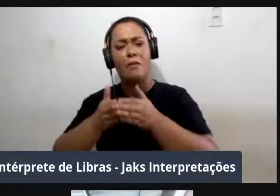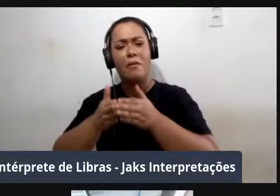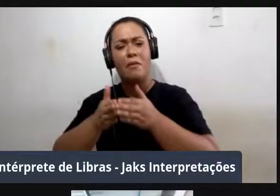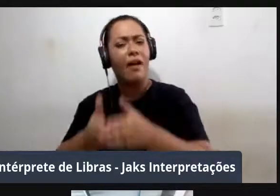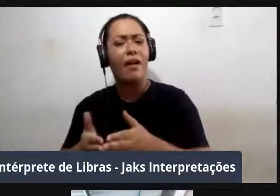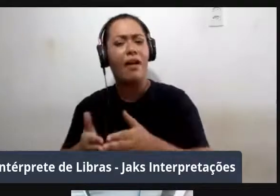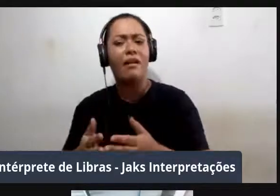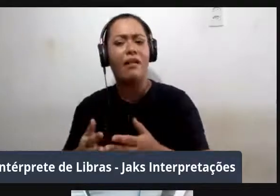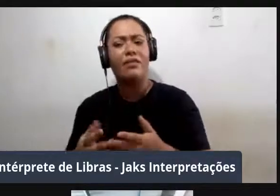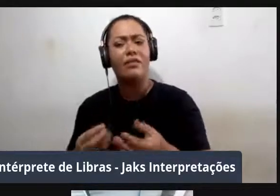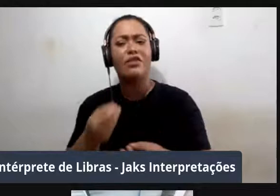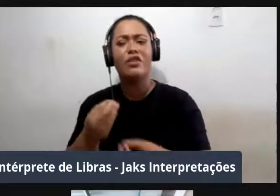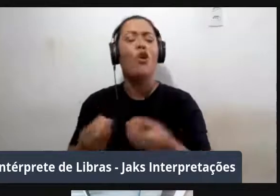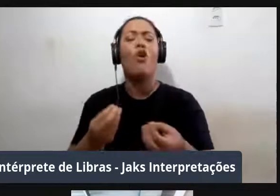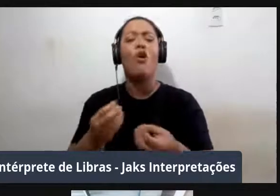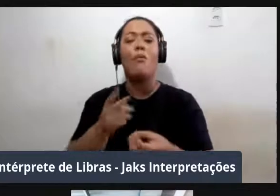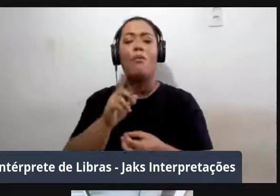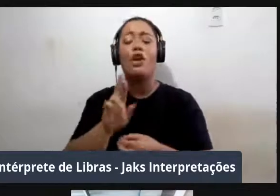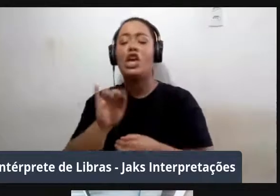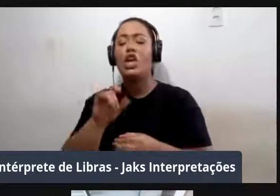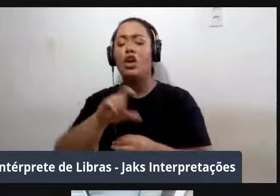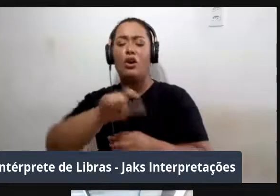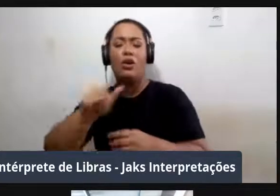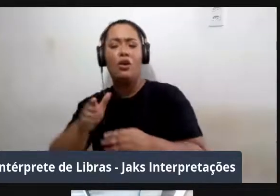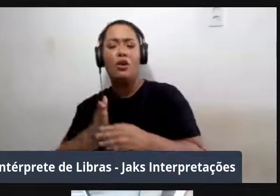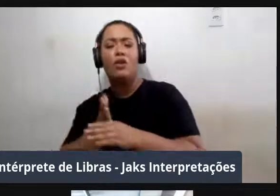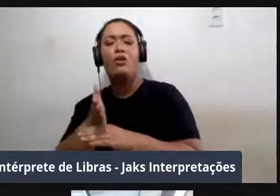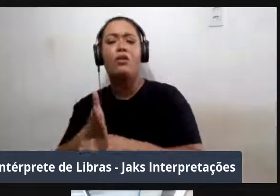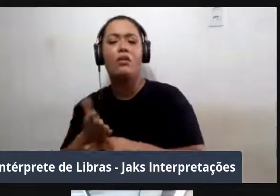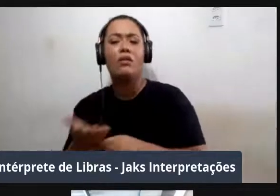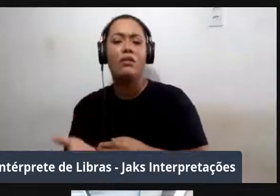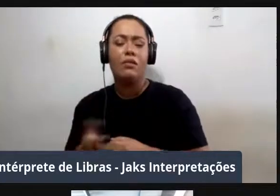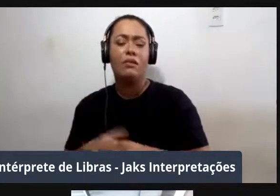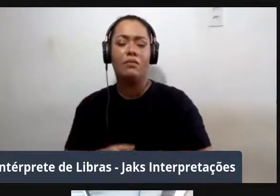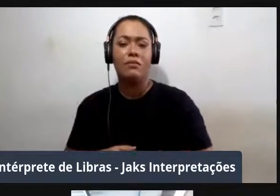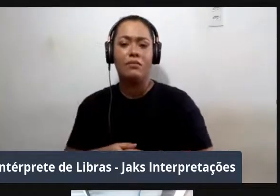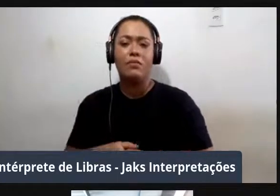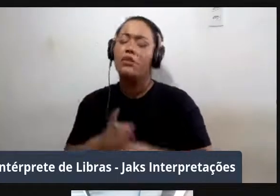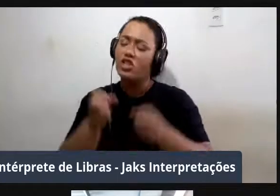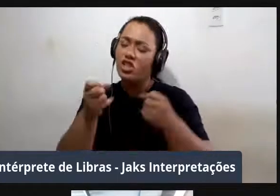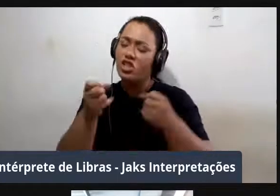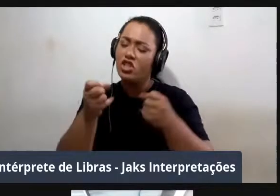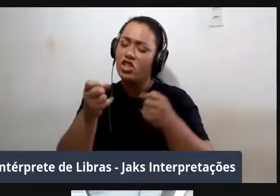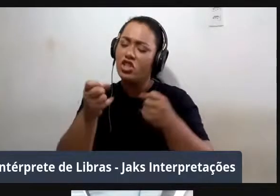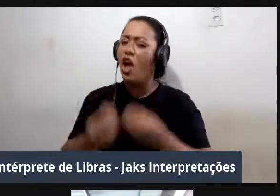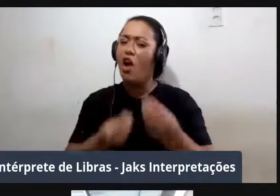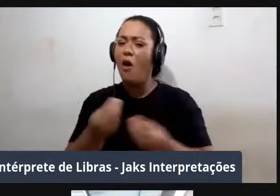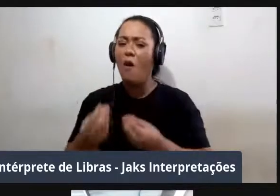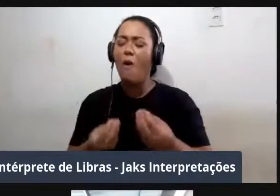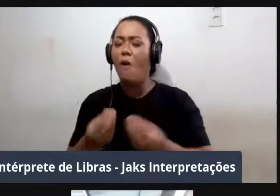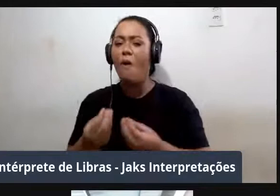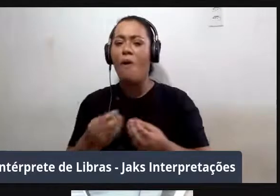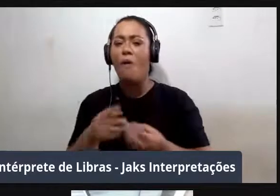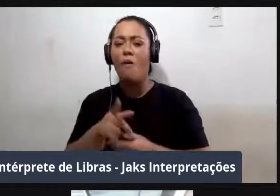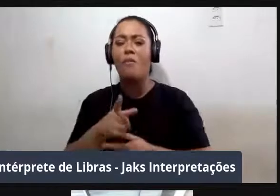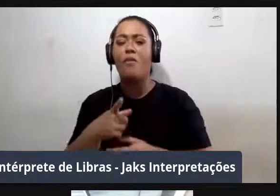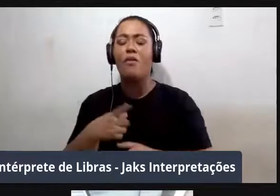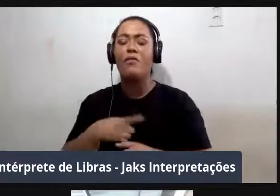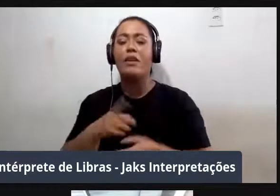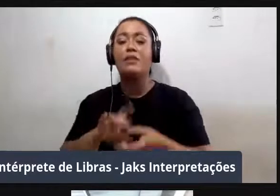De repente seja legal contar para a Dora aí um pouco dessa articulação de vocês e do que tem de diferente no